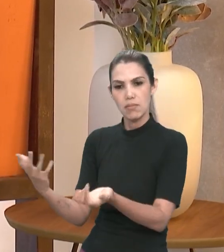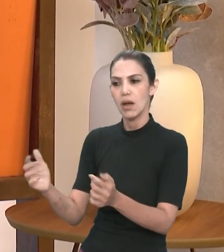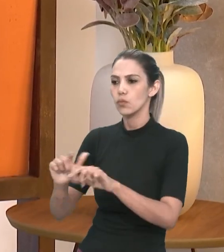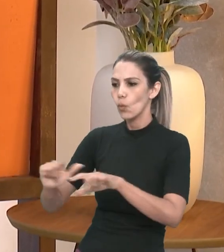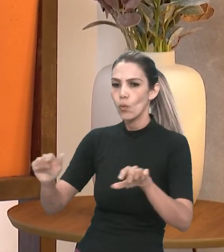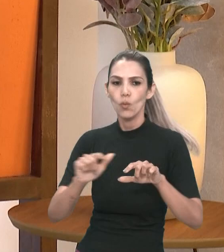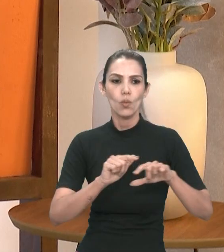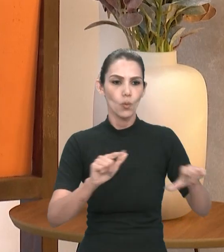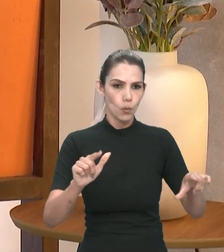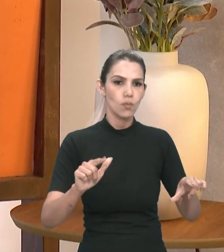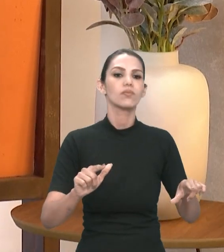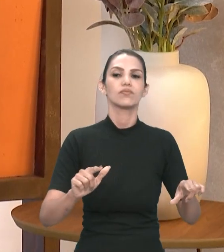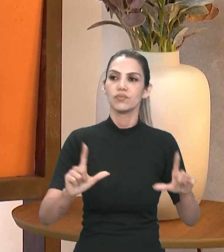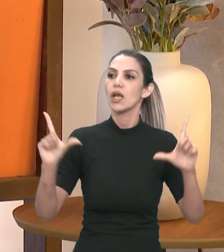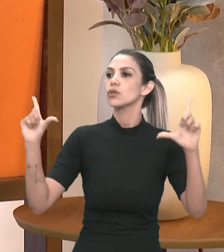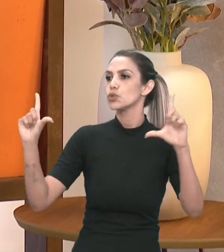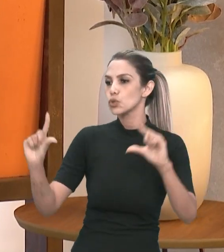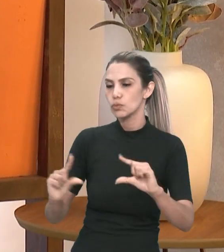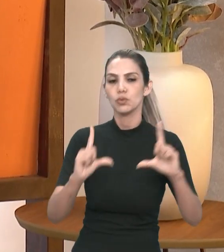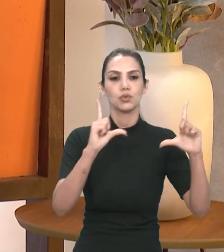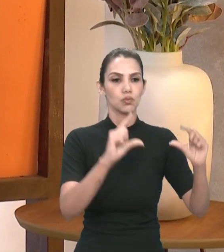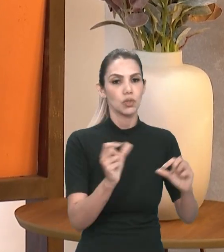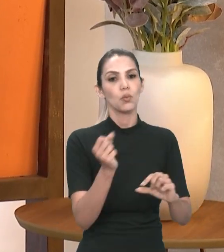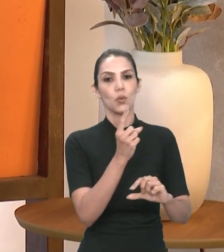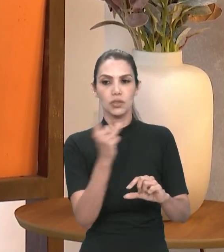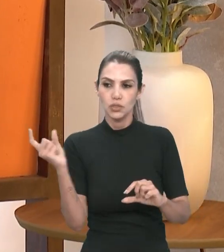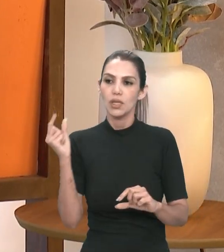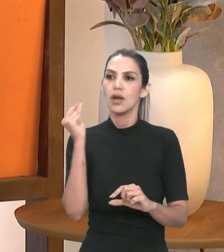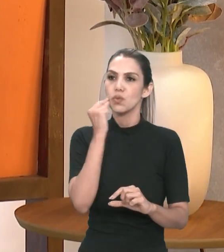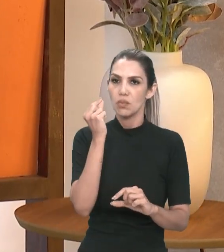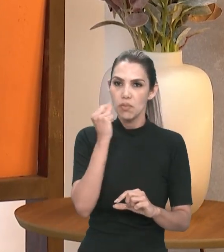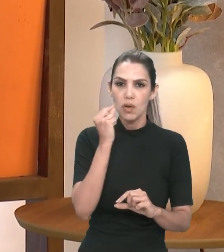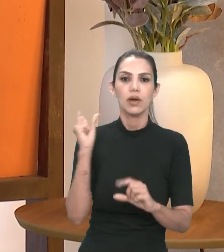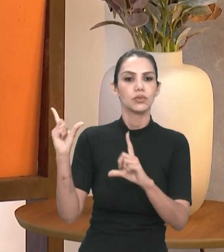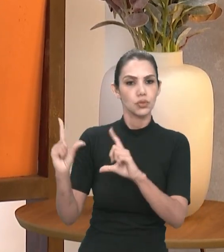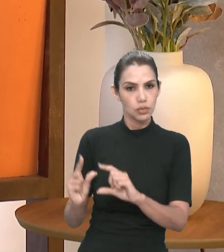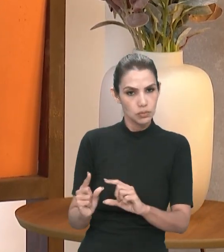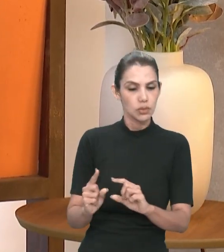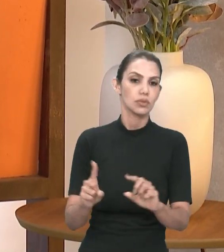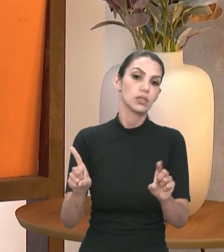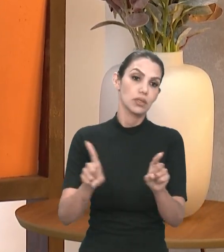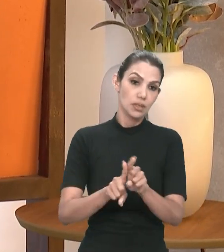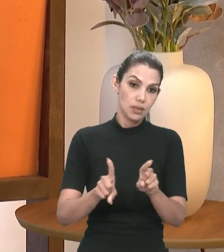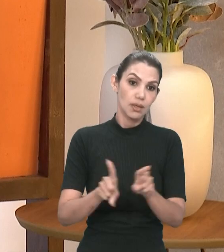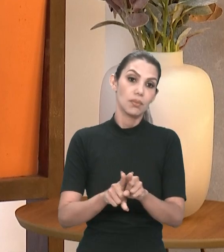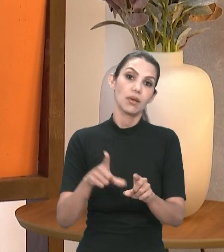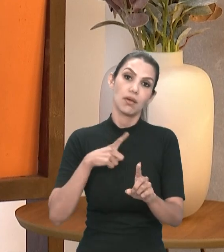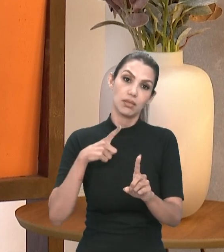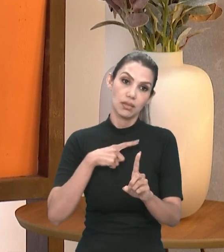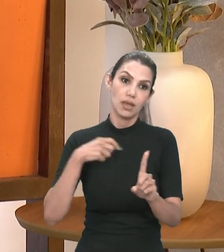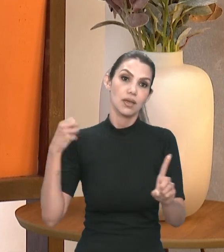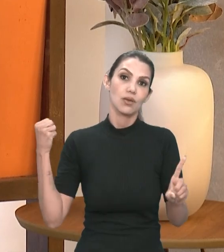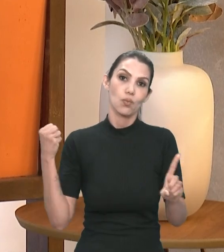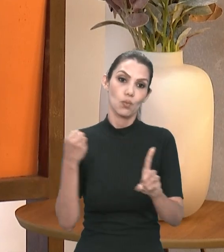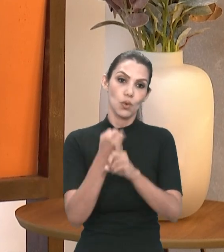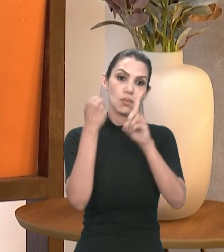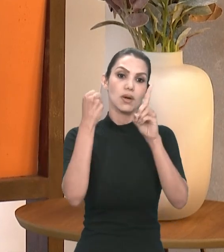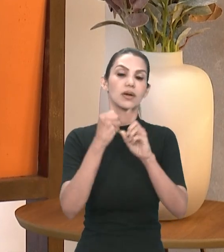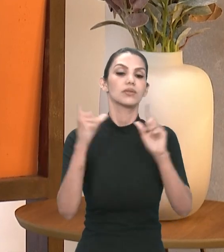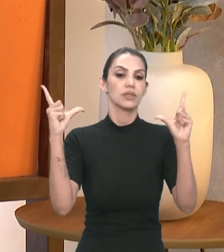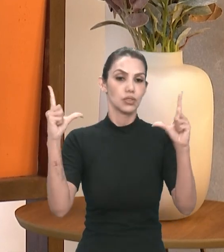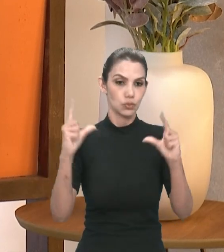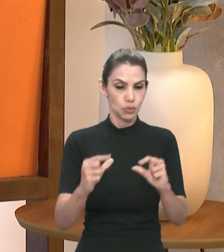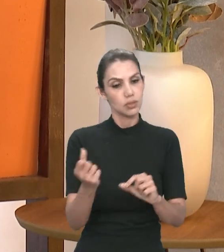E, por consequência, a gente acaba também tendo uma diminuição na riqueza e na abundância dos parasitas. A gente conseguiu encontrar no